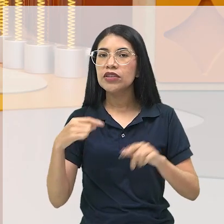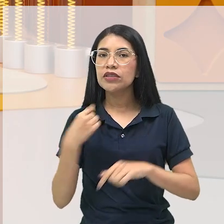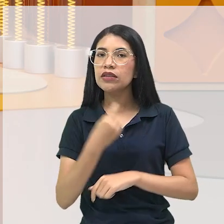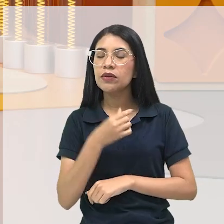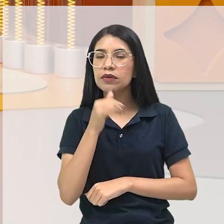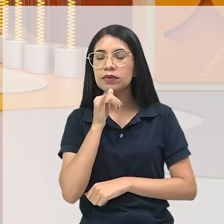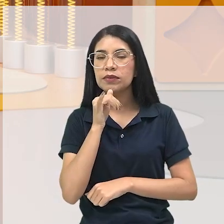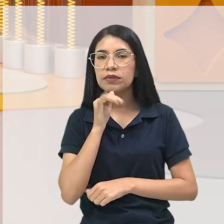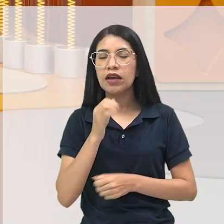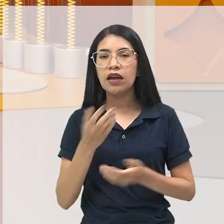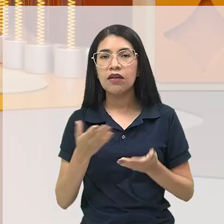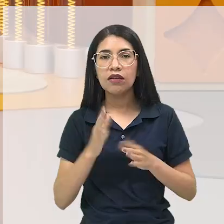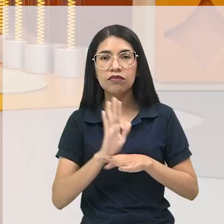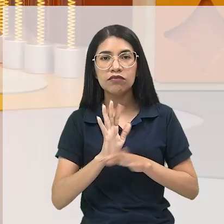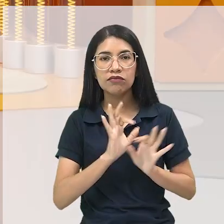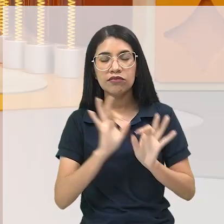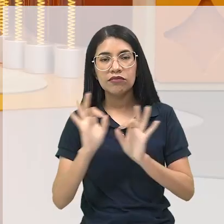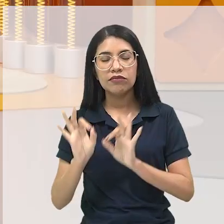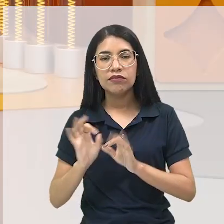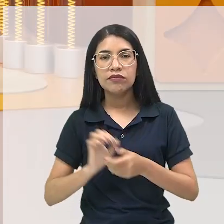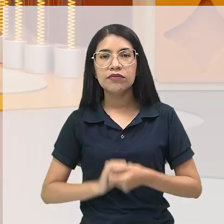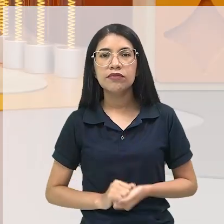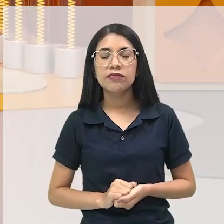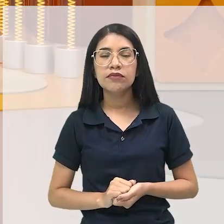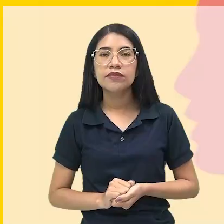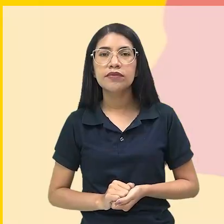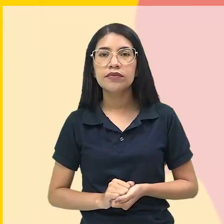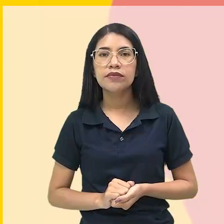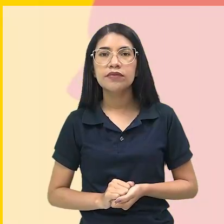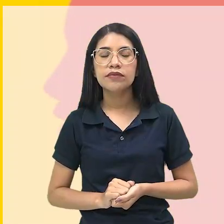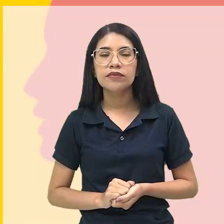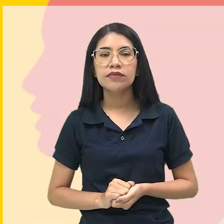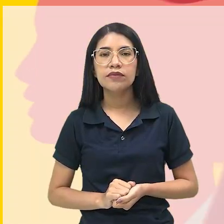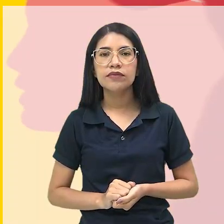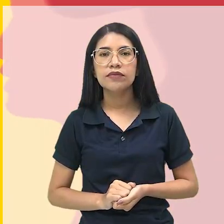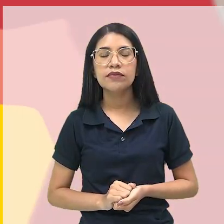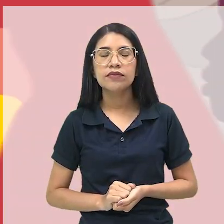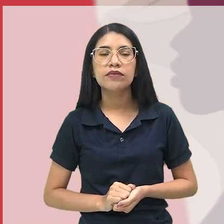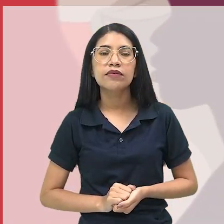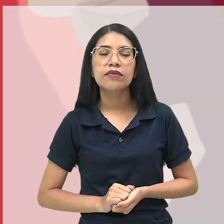nossa, por exemplo. Vamos acompanhar o que o professor Renato tem para falar.